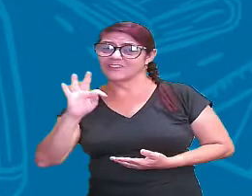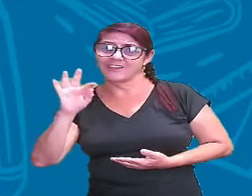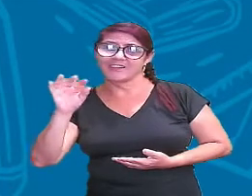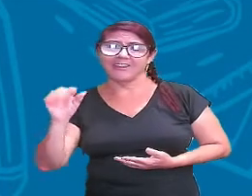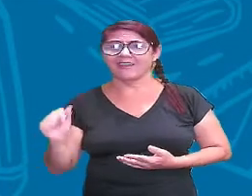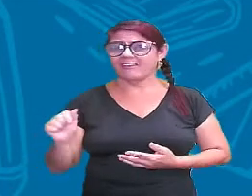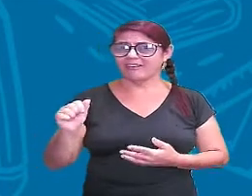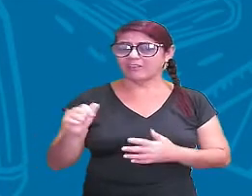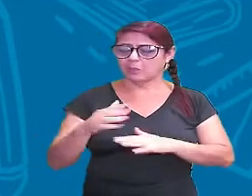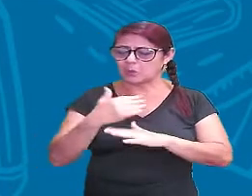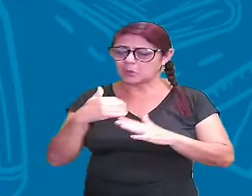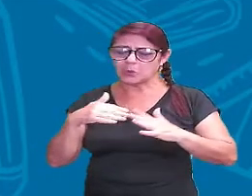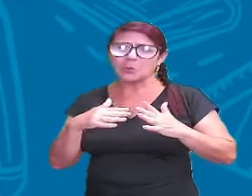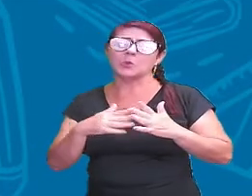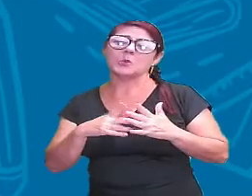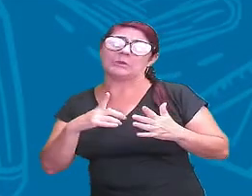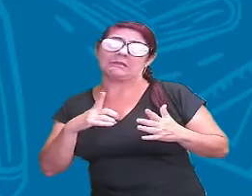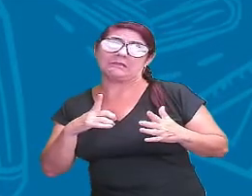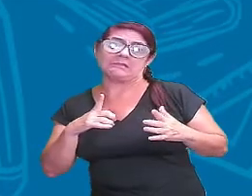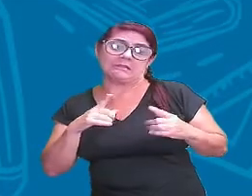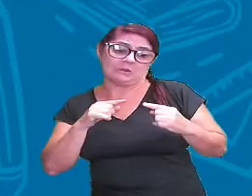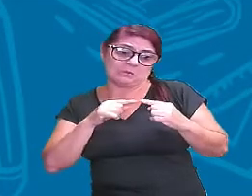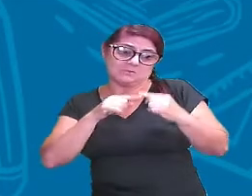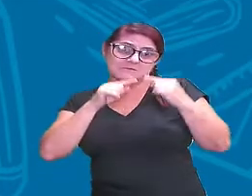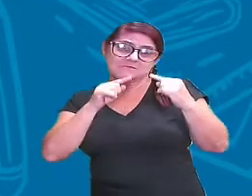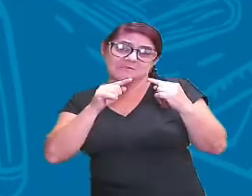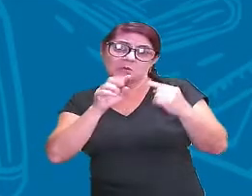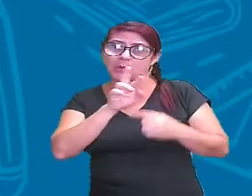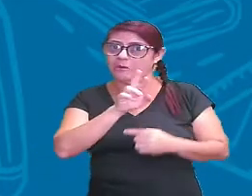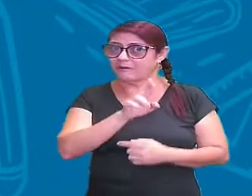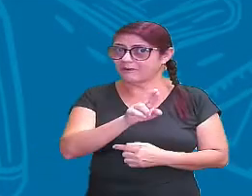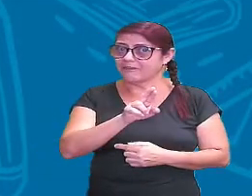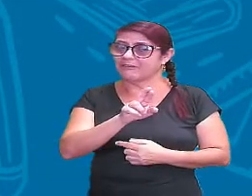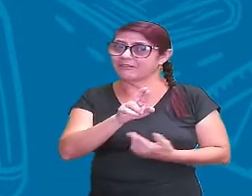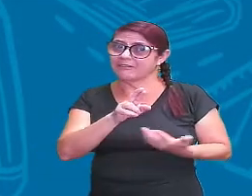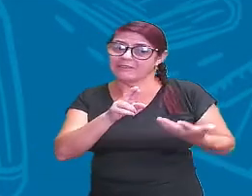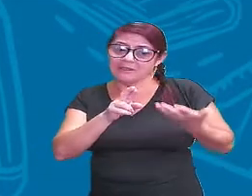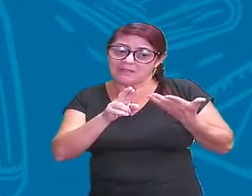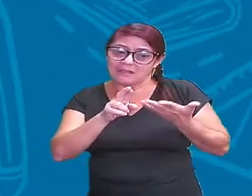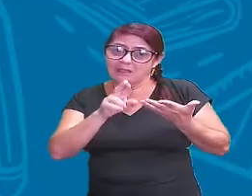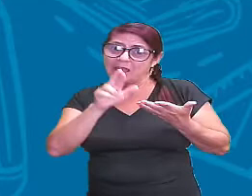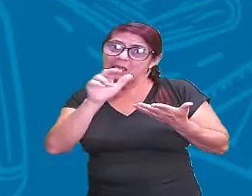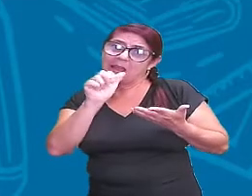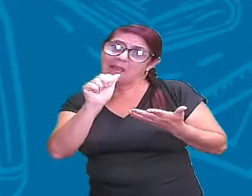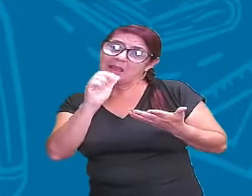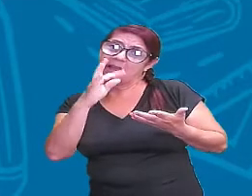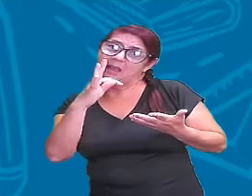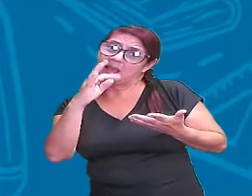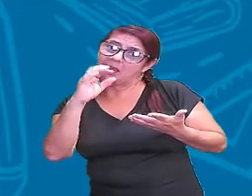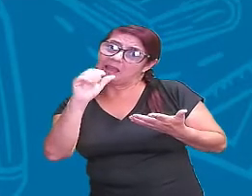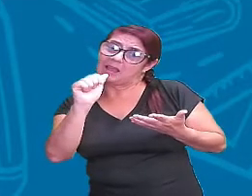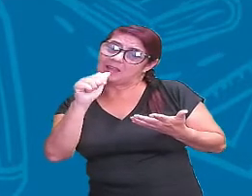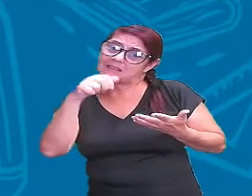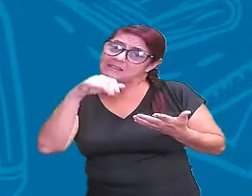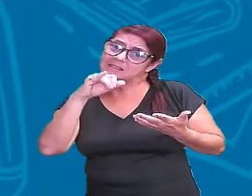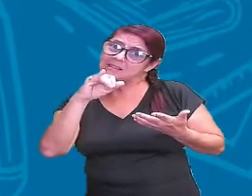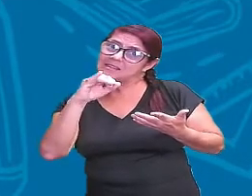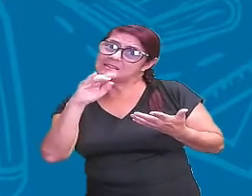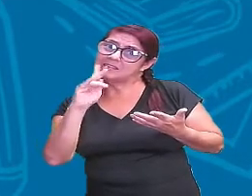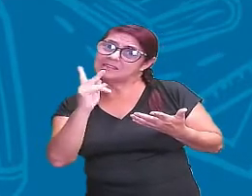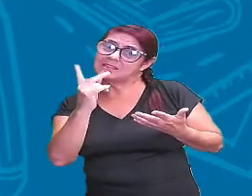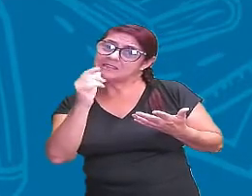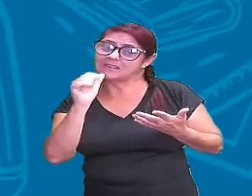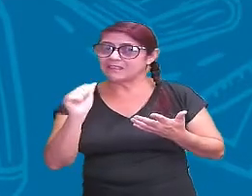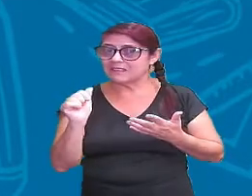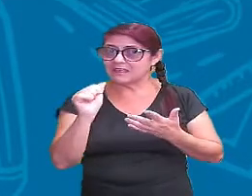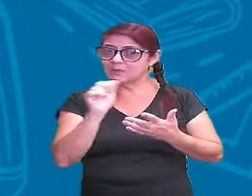ver com a nossa aula de hoje, porque a gente vai falar da letrinha R, então ratinha se escreve com R, não é